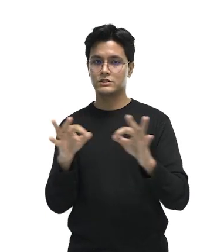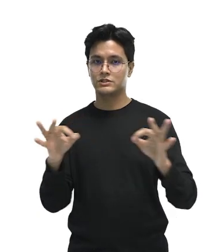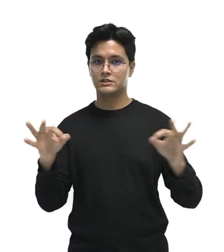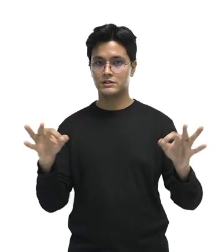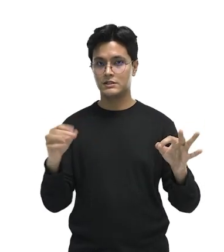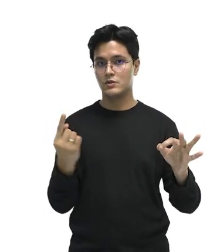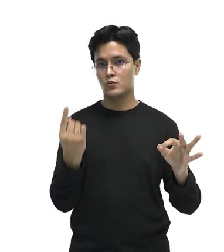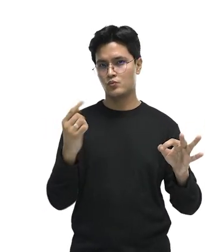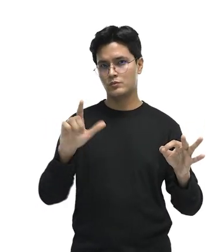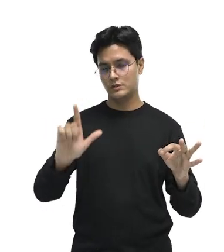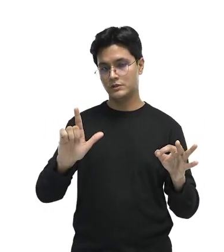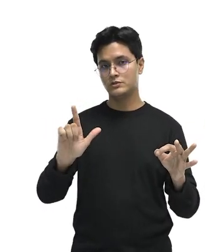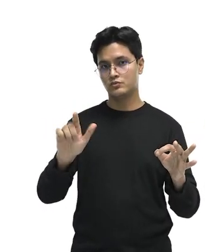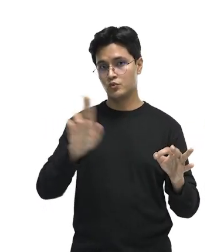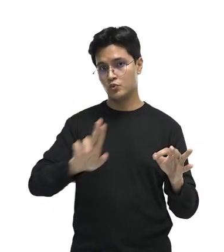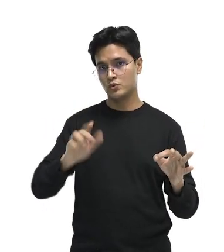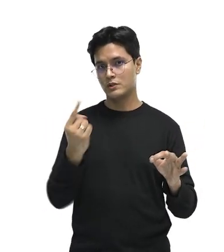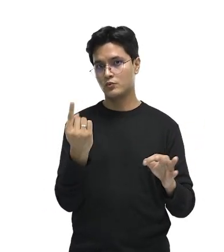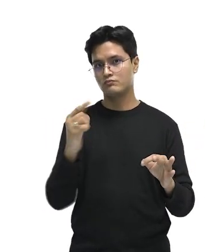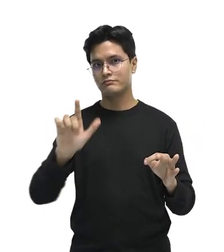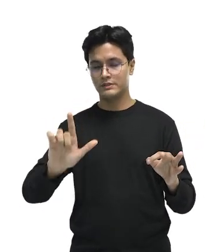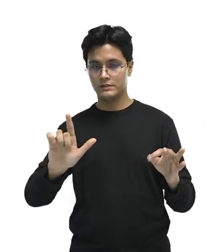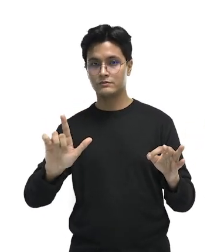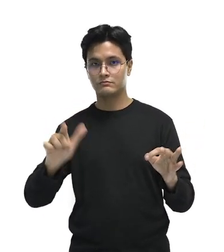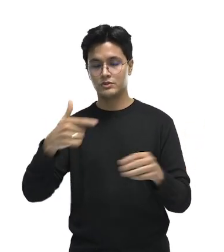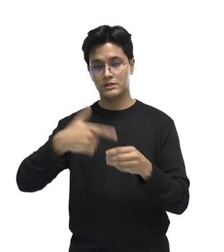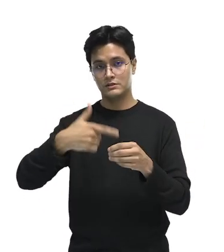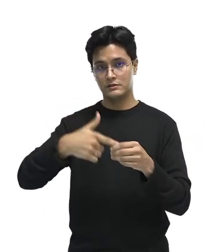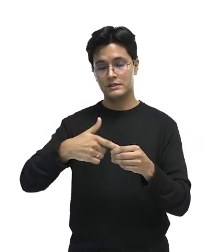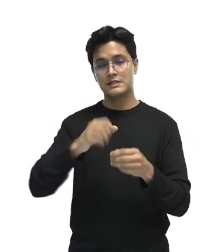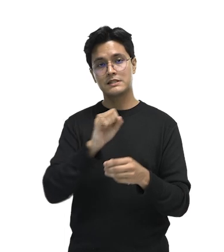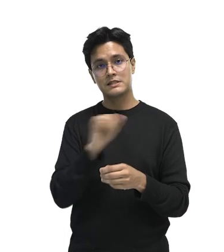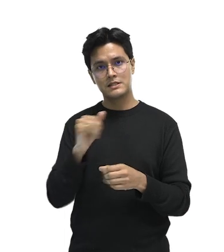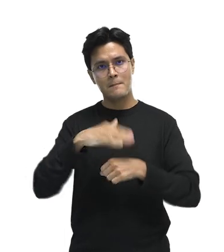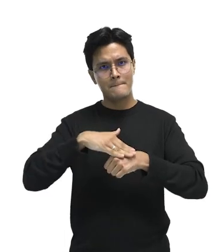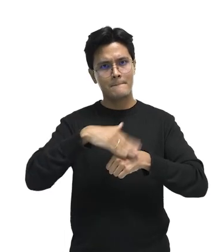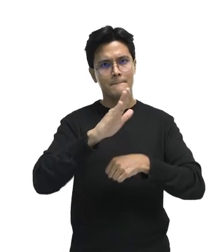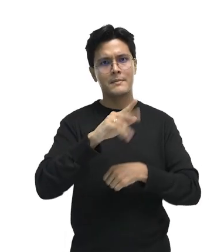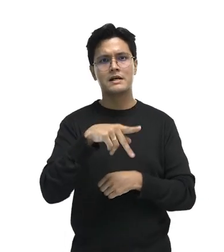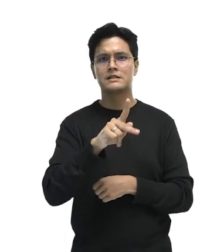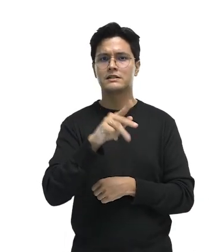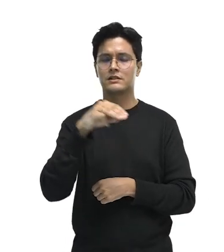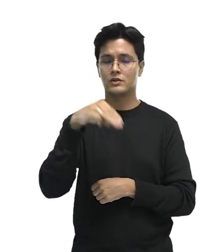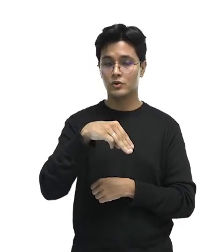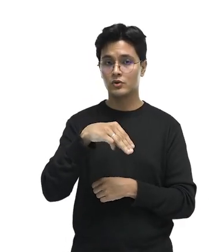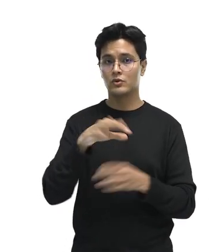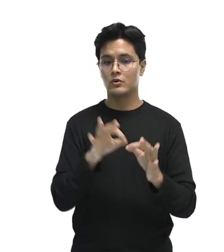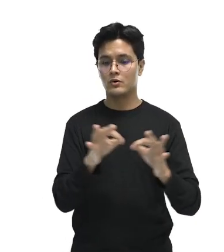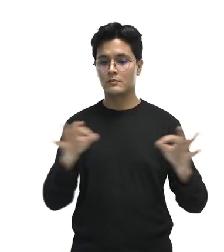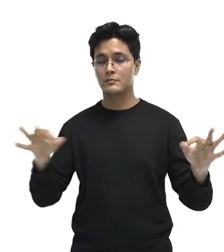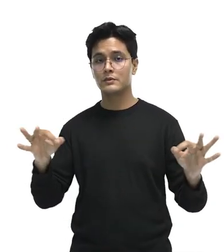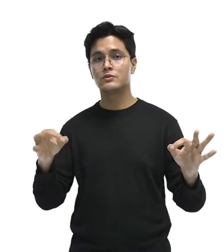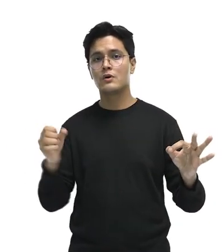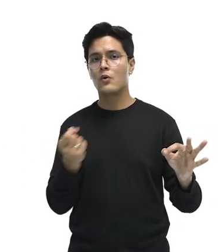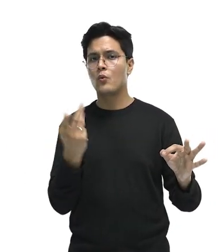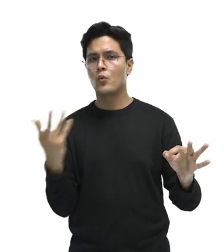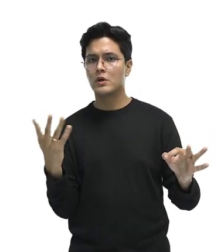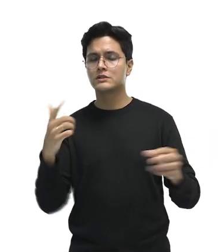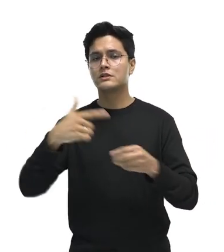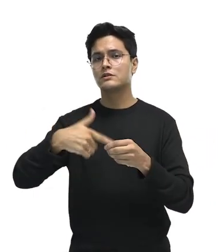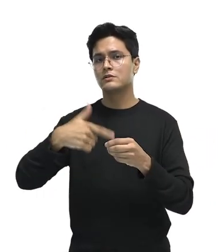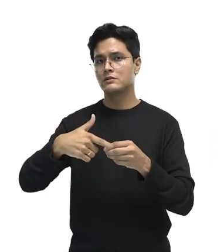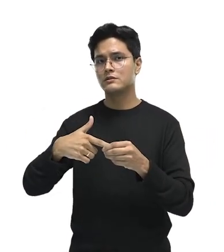litro de gasolina. Aumentando essa quilometragem, a quantidade de combustível aqui, ela